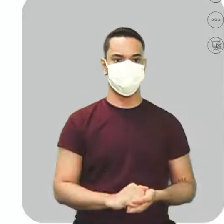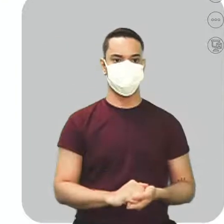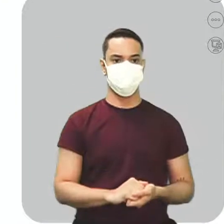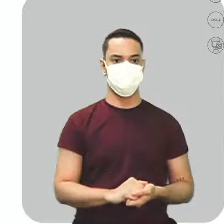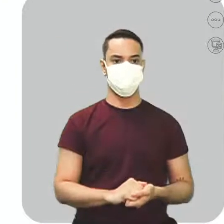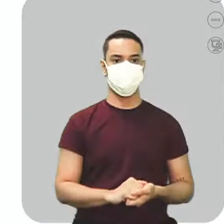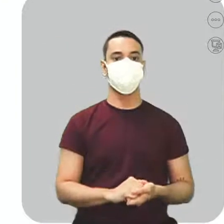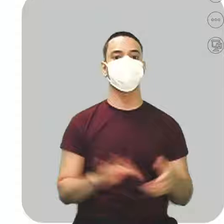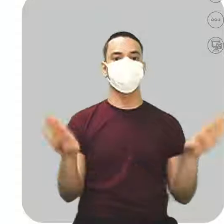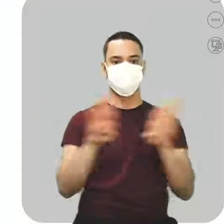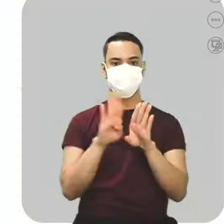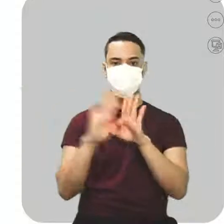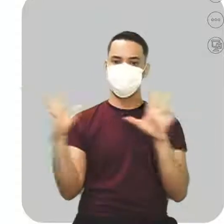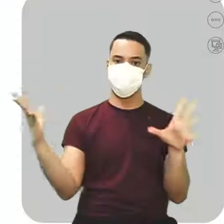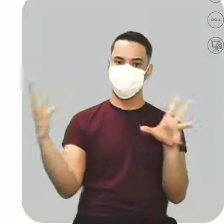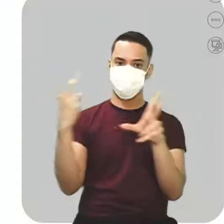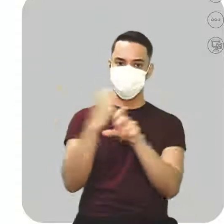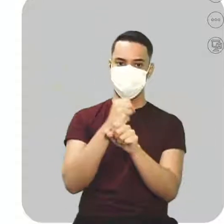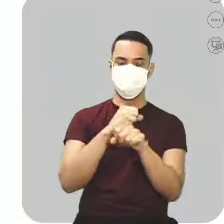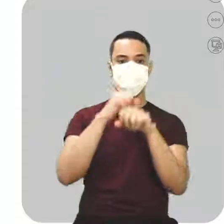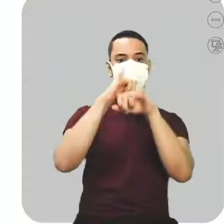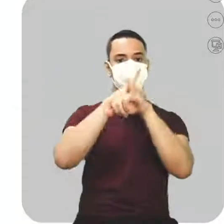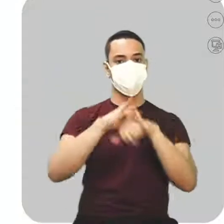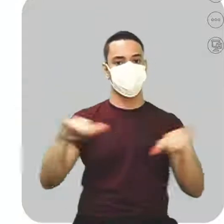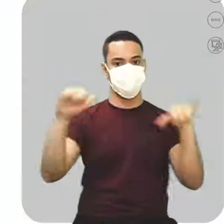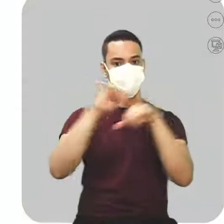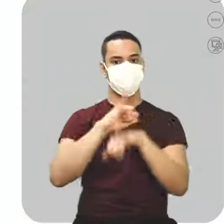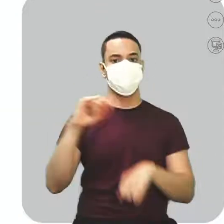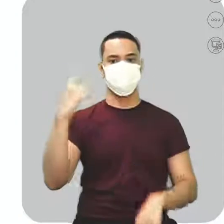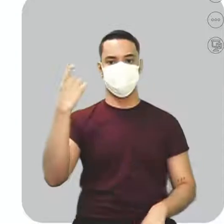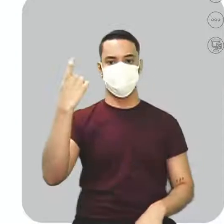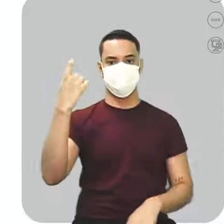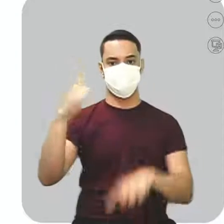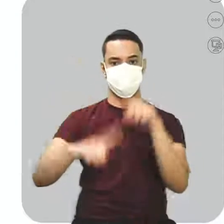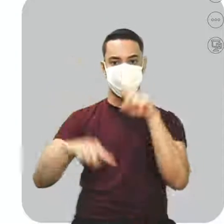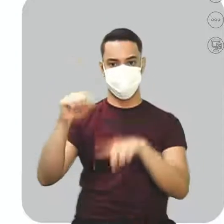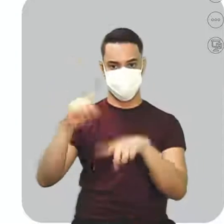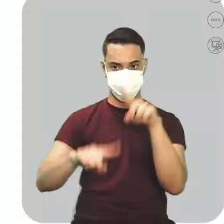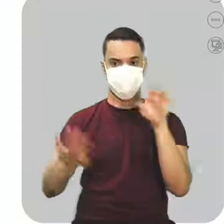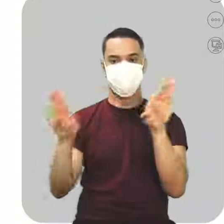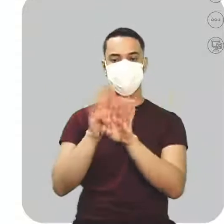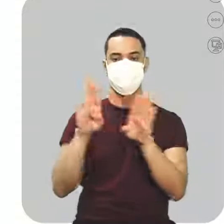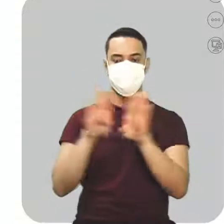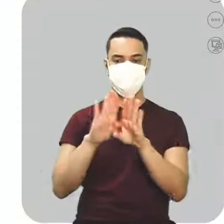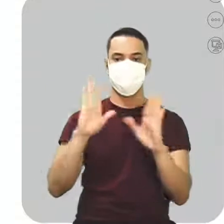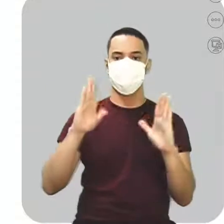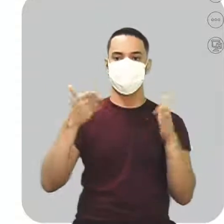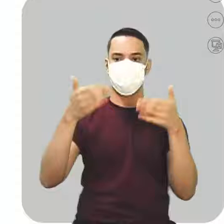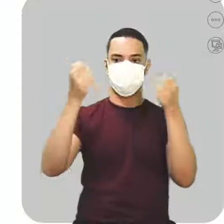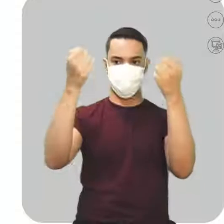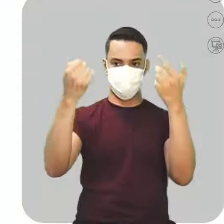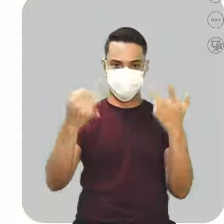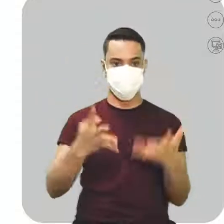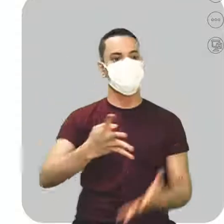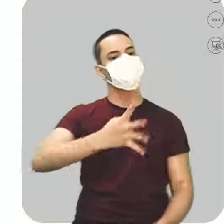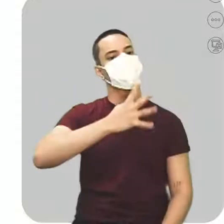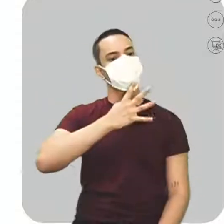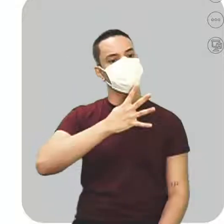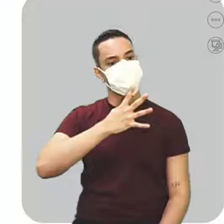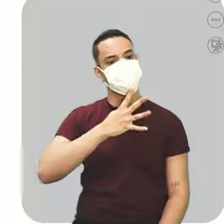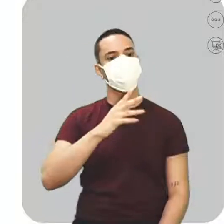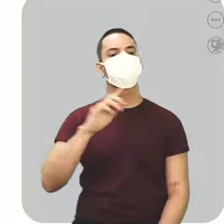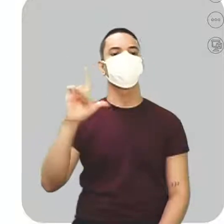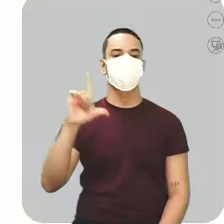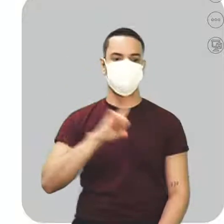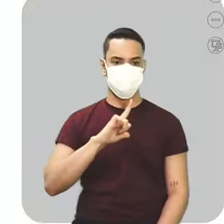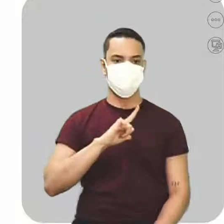Há de somar o pregador uma só matéria, há de defini-la para que se conheça,